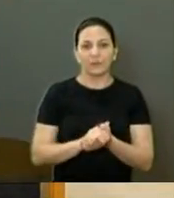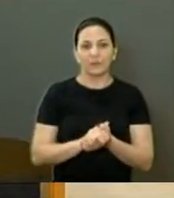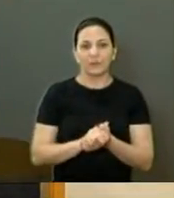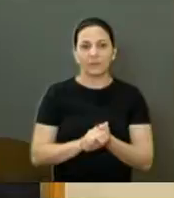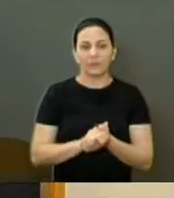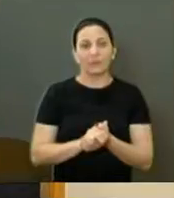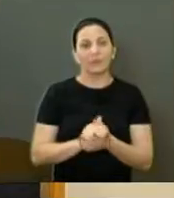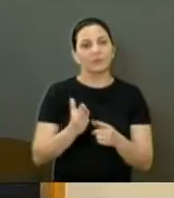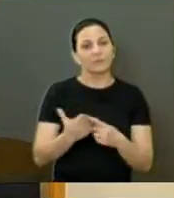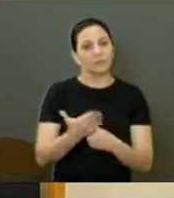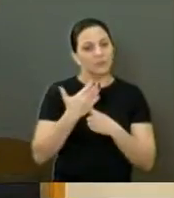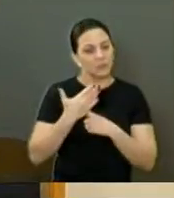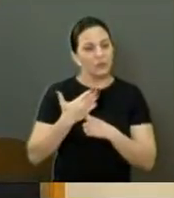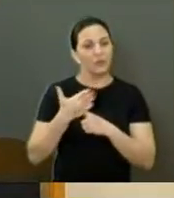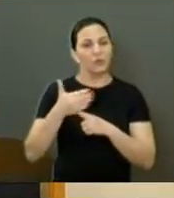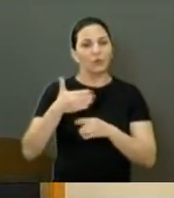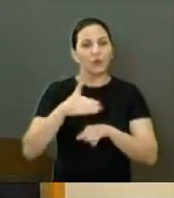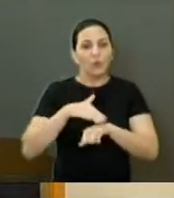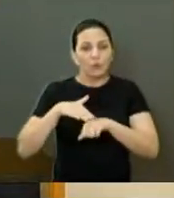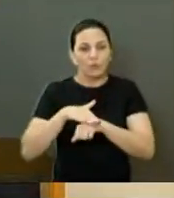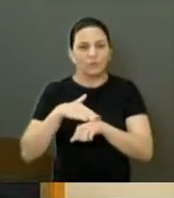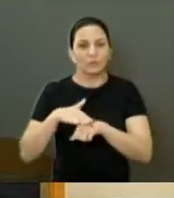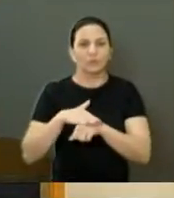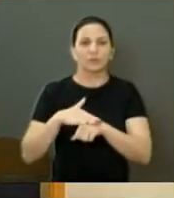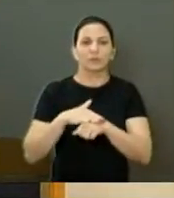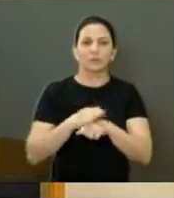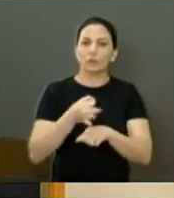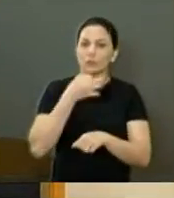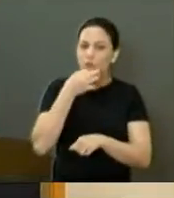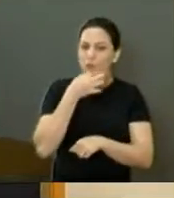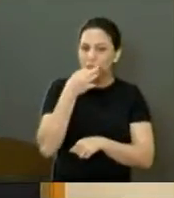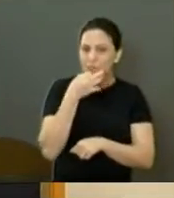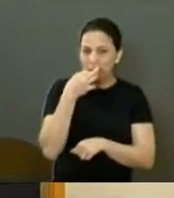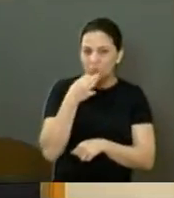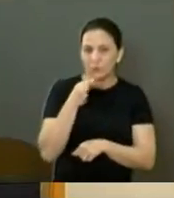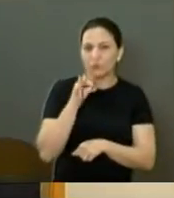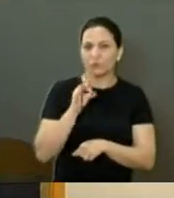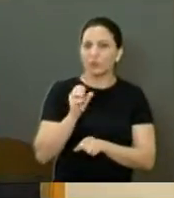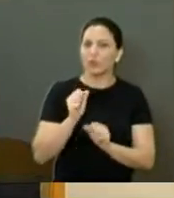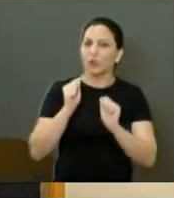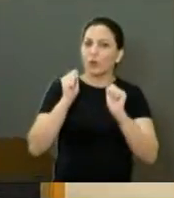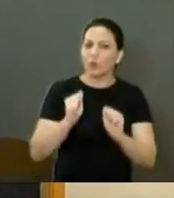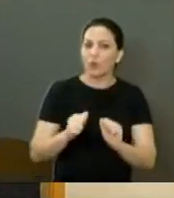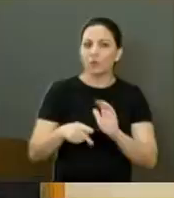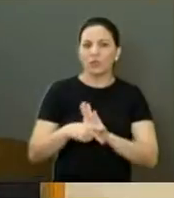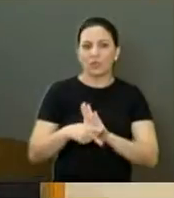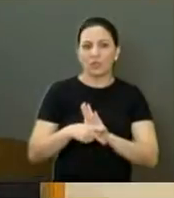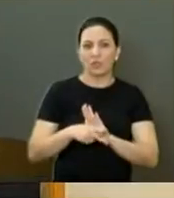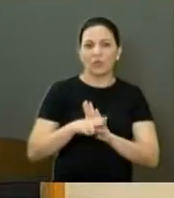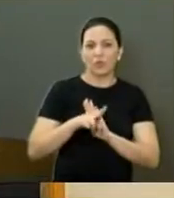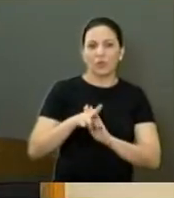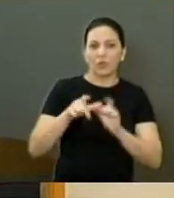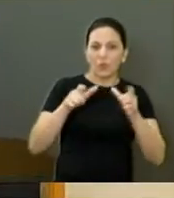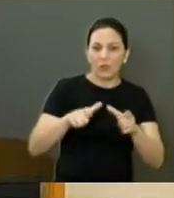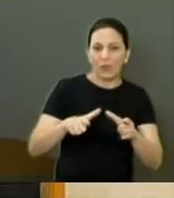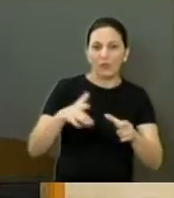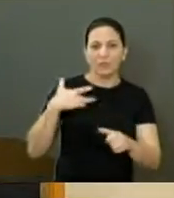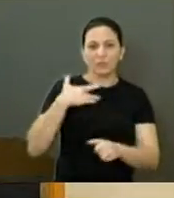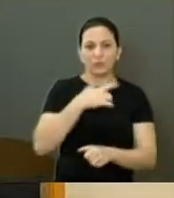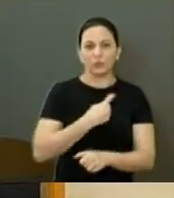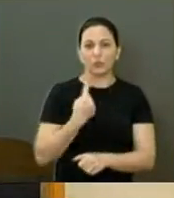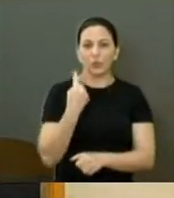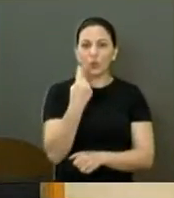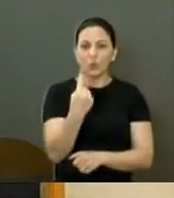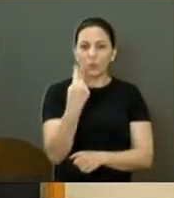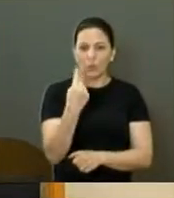me atendeu, conversamos e sugerimos a possibilidade de que a unidade 1, num primeiro momento, até que